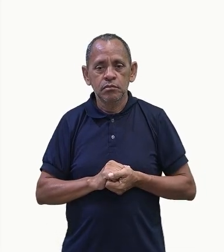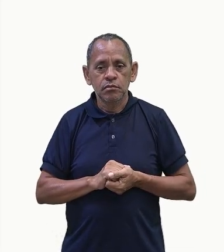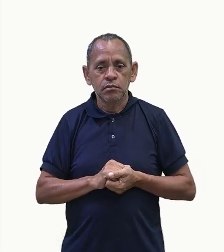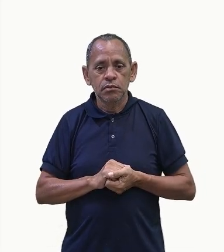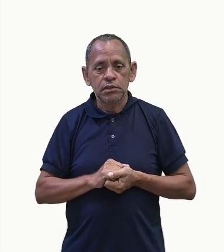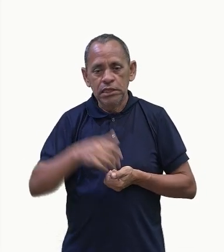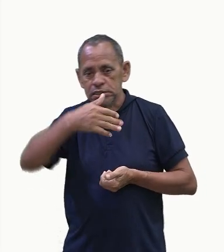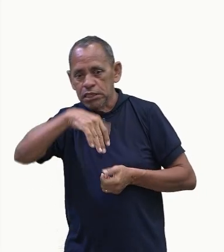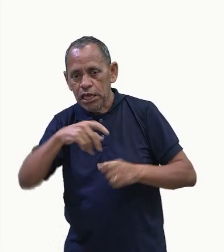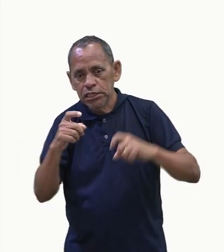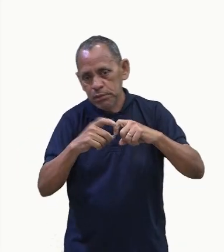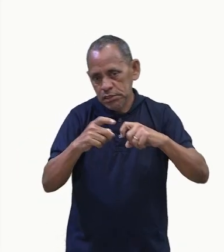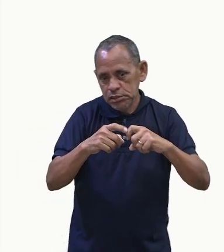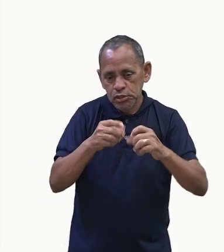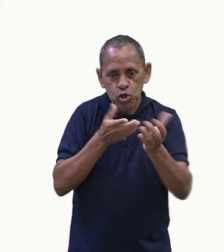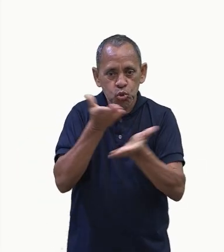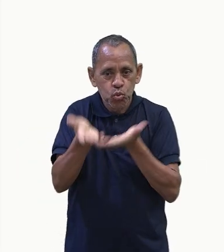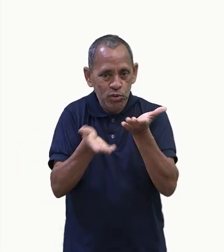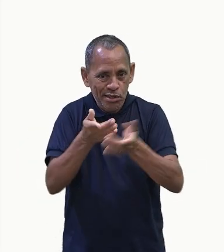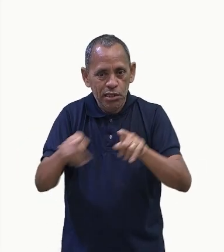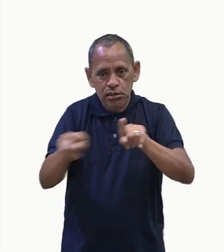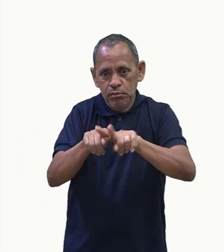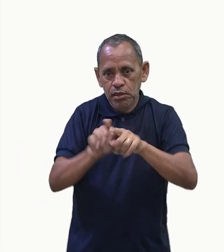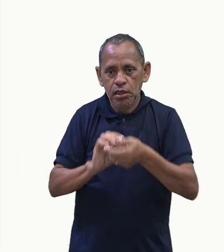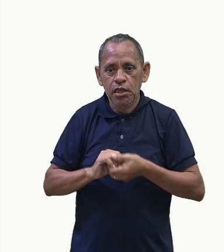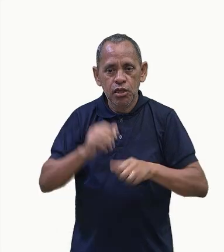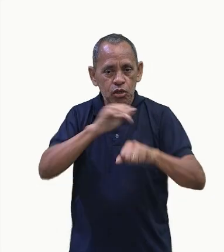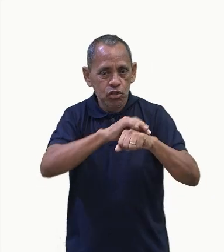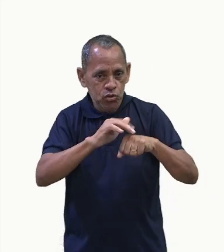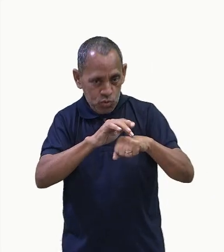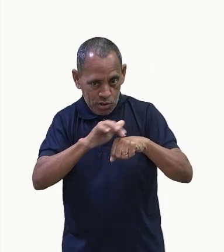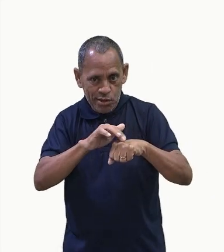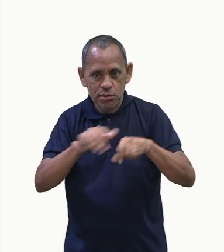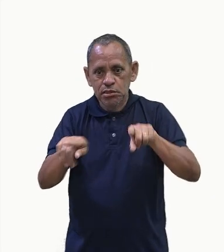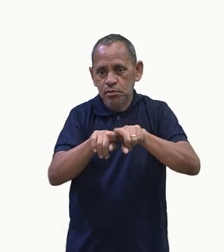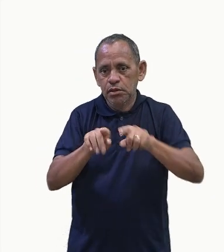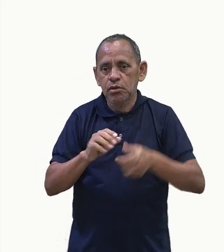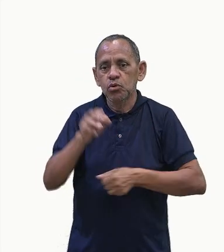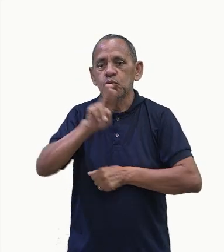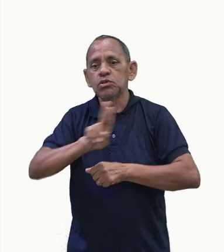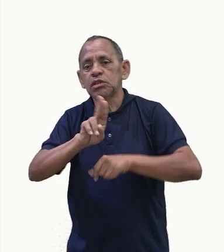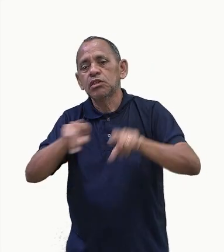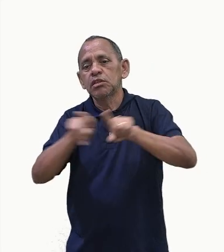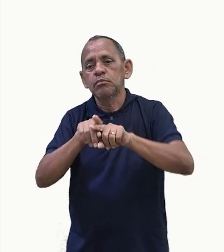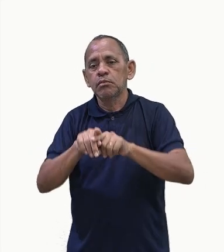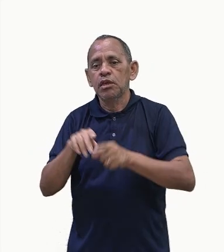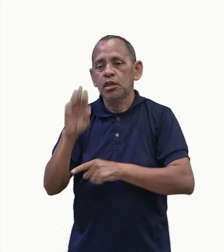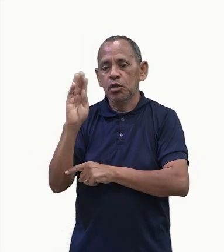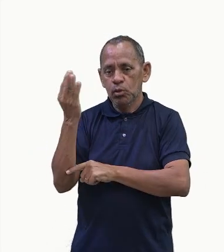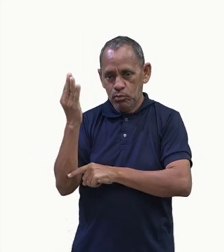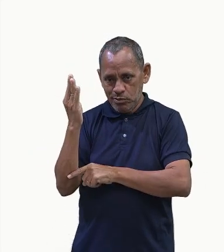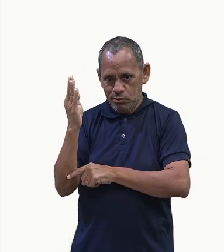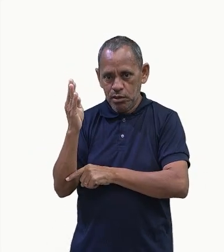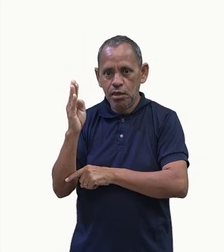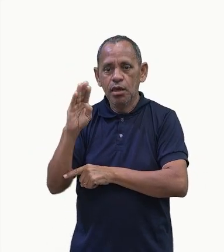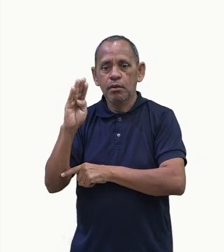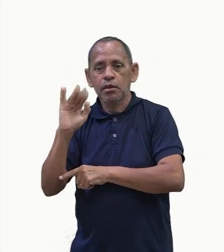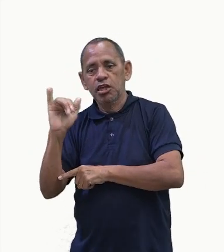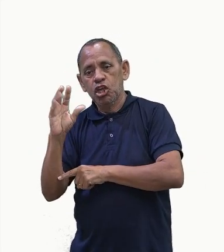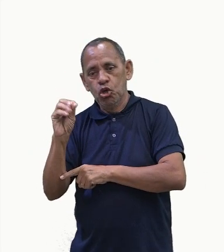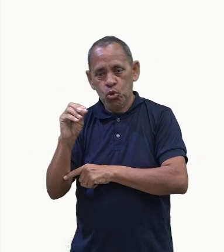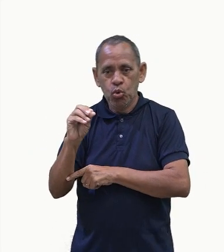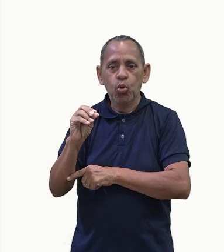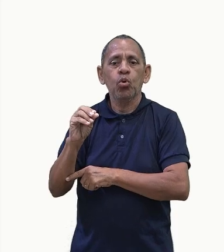para o tratamento de doenças. Pode ser utilizada também, então, na biotecnologia com relação a animais que já